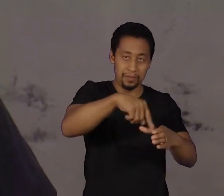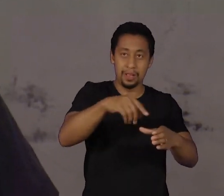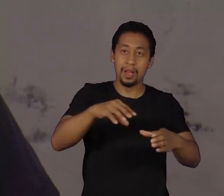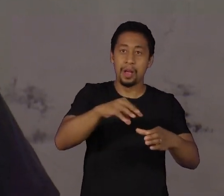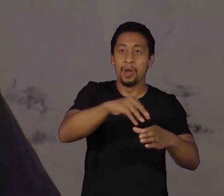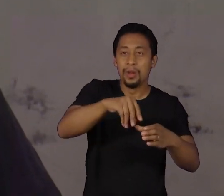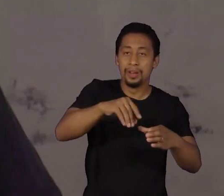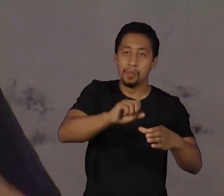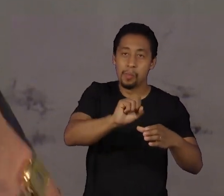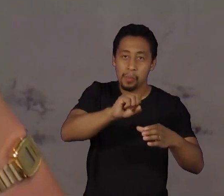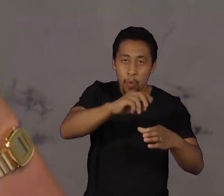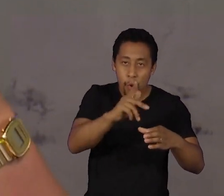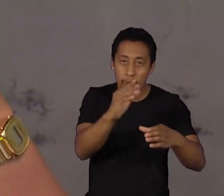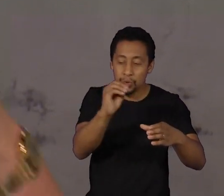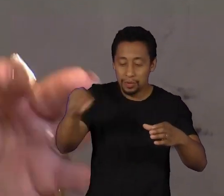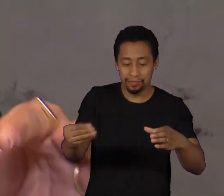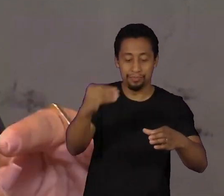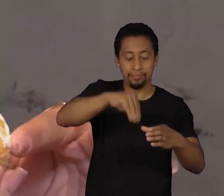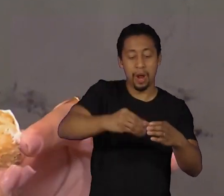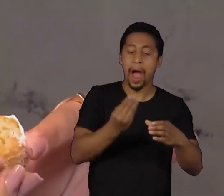gostoso petisco.